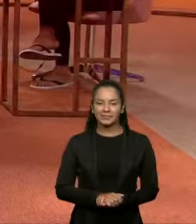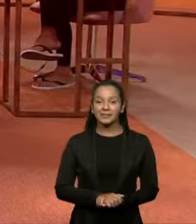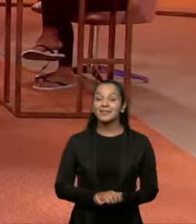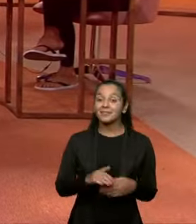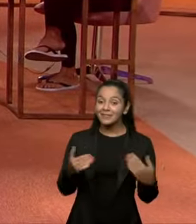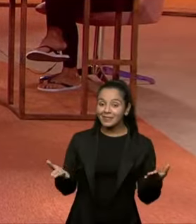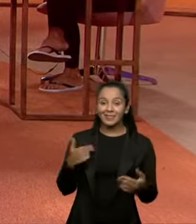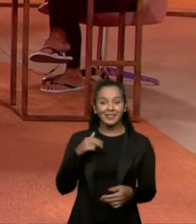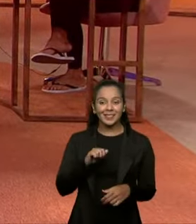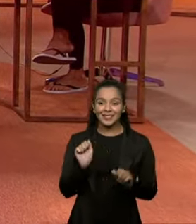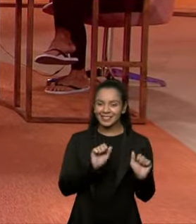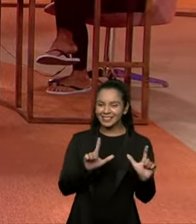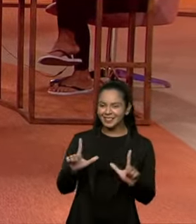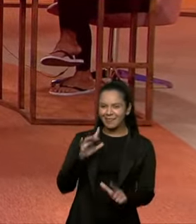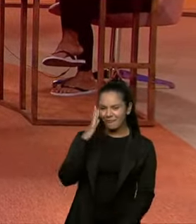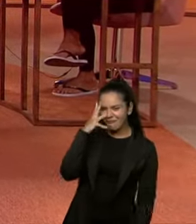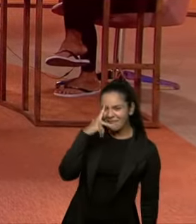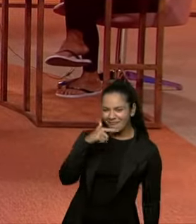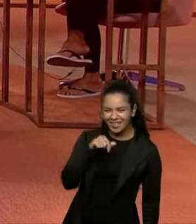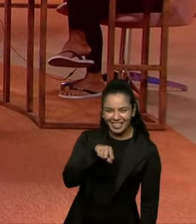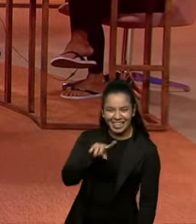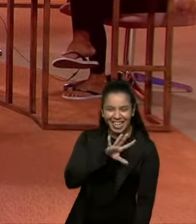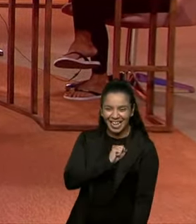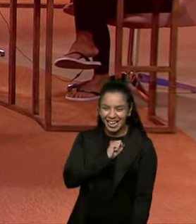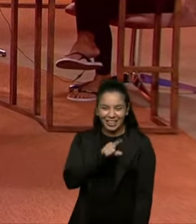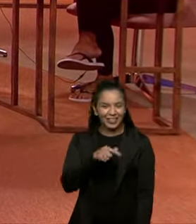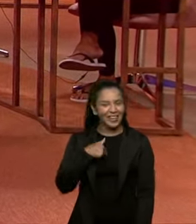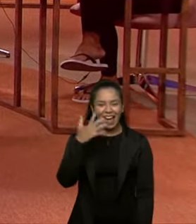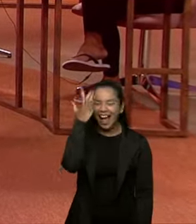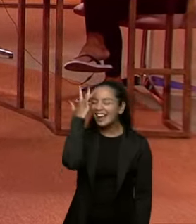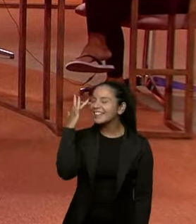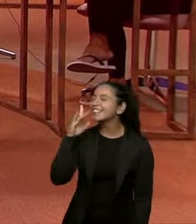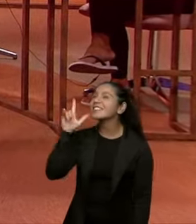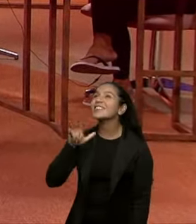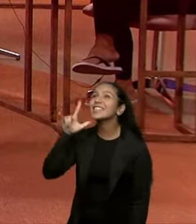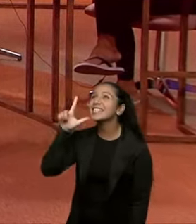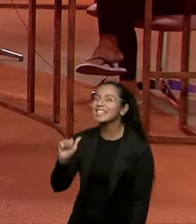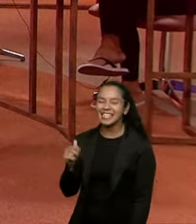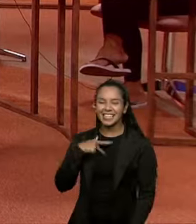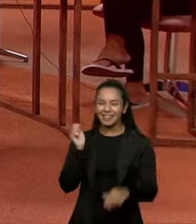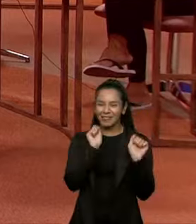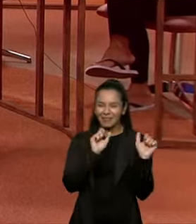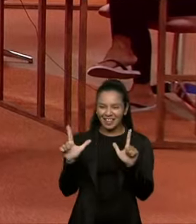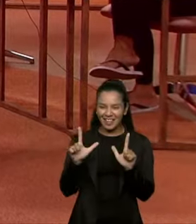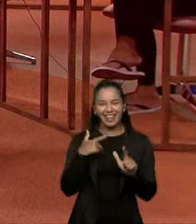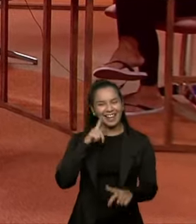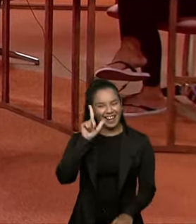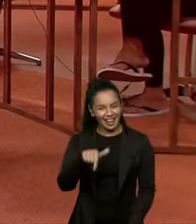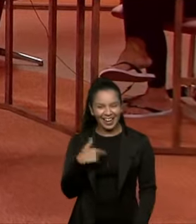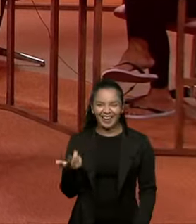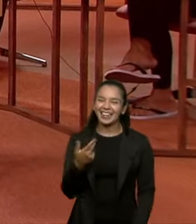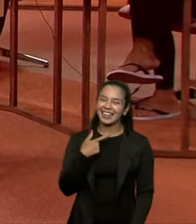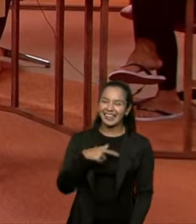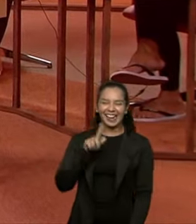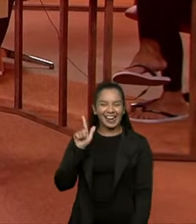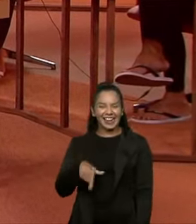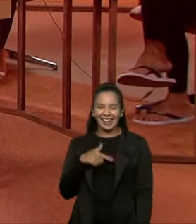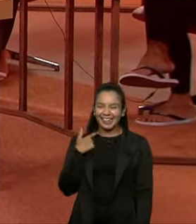Gente, essa vinheta é muito linda, não é não? Vocês não adoram? Eu acho tão linda a minha vinheta. Não é?